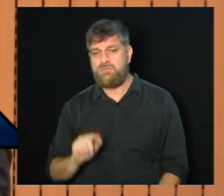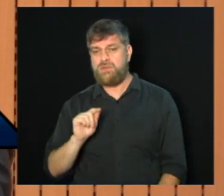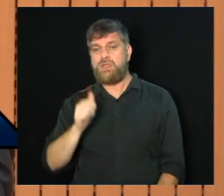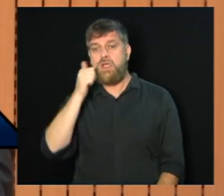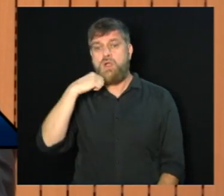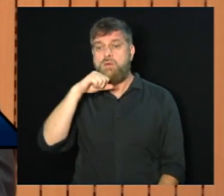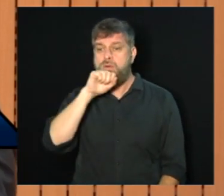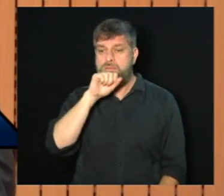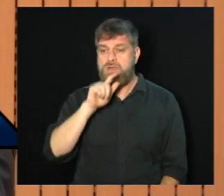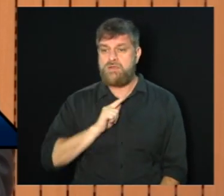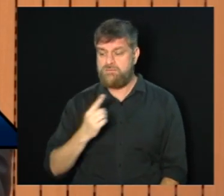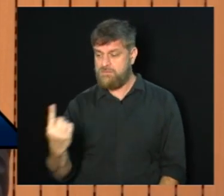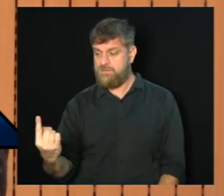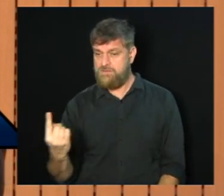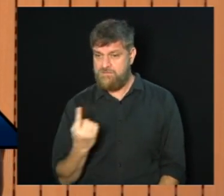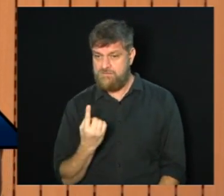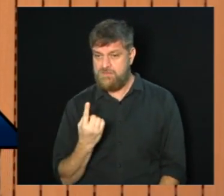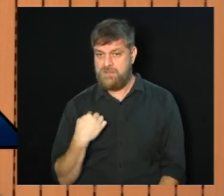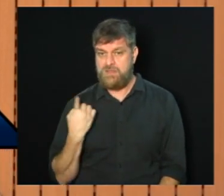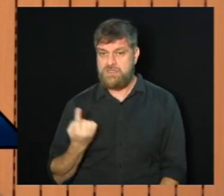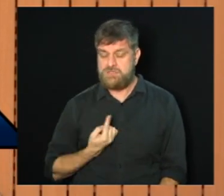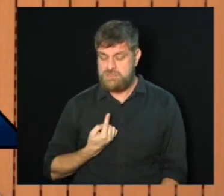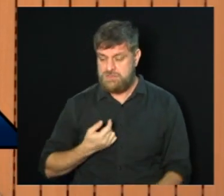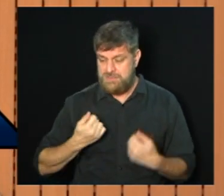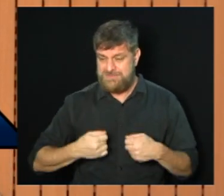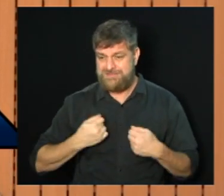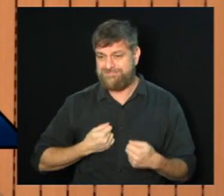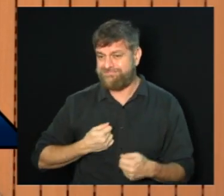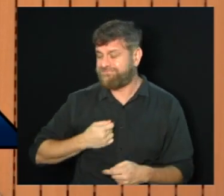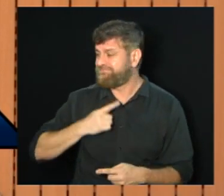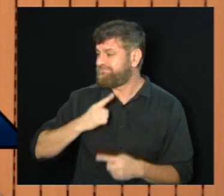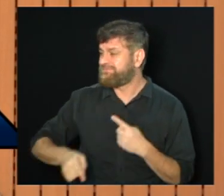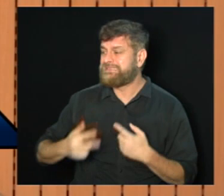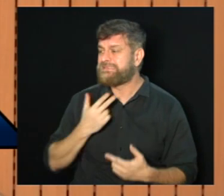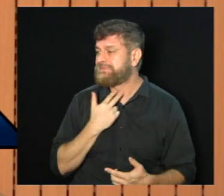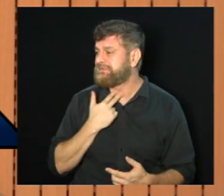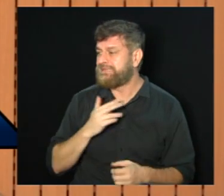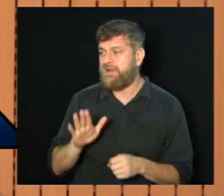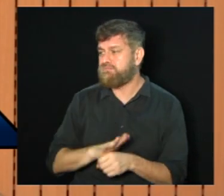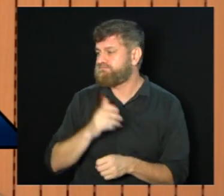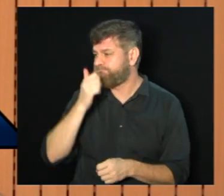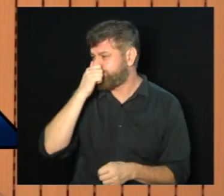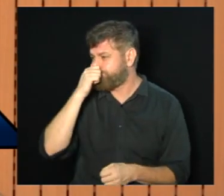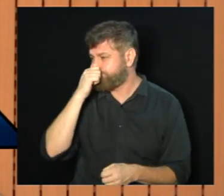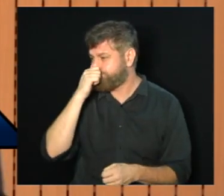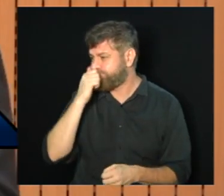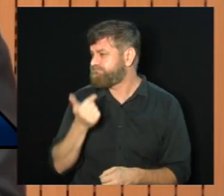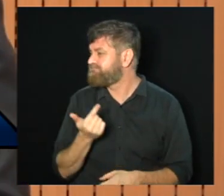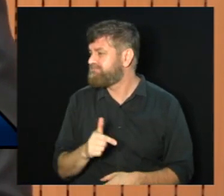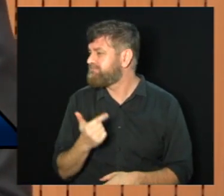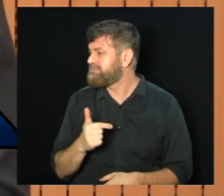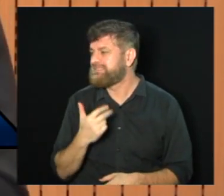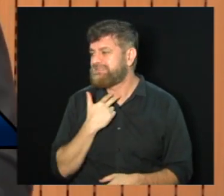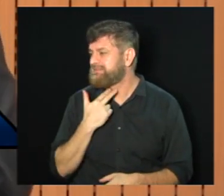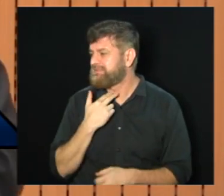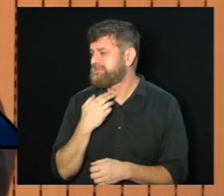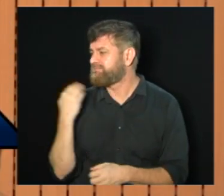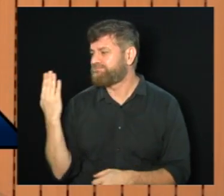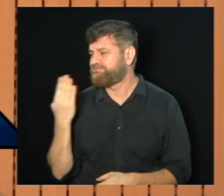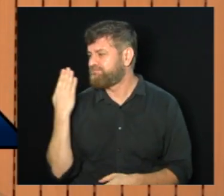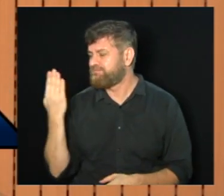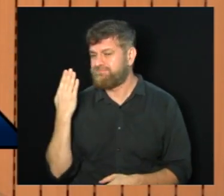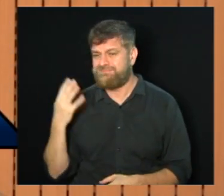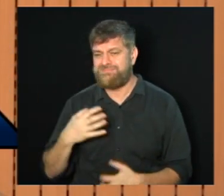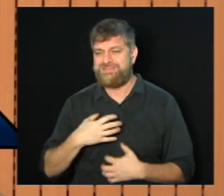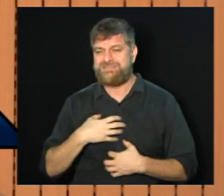mãe vir até a nossa entidade, e nós temos que realmente negar por falta realmente de espaço. Então, dói